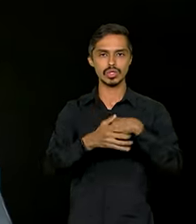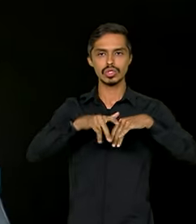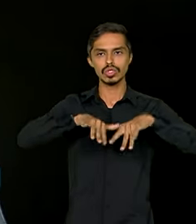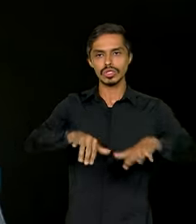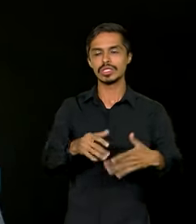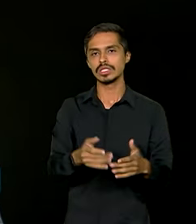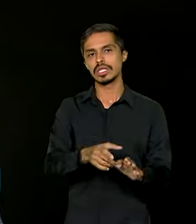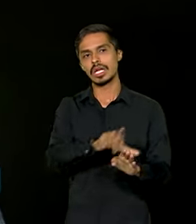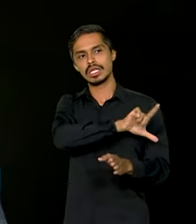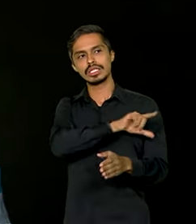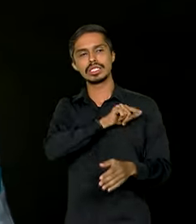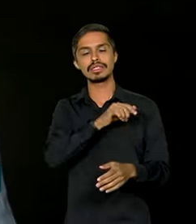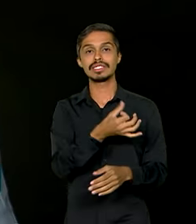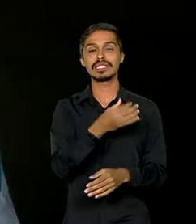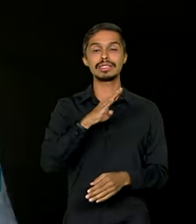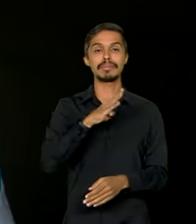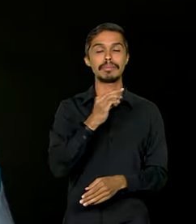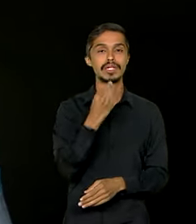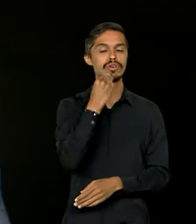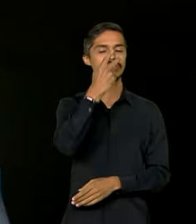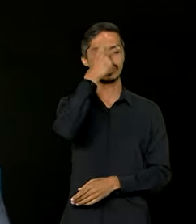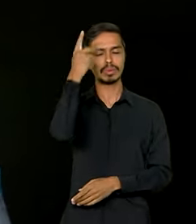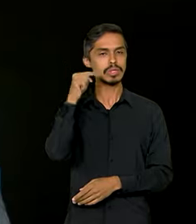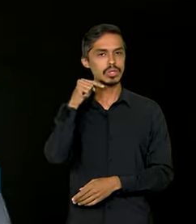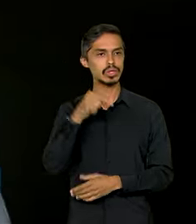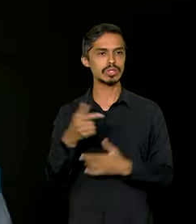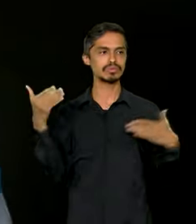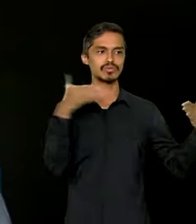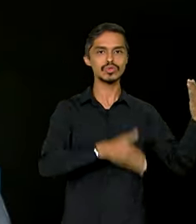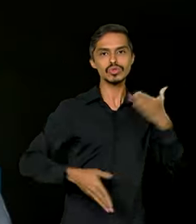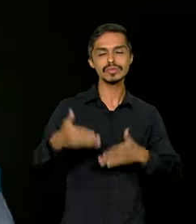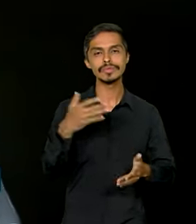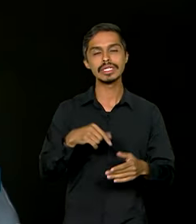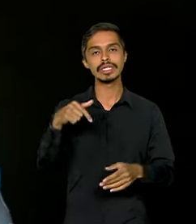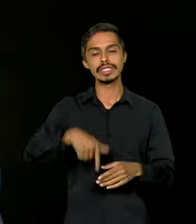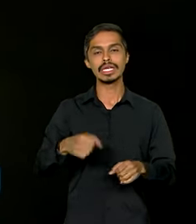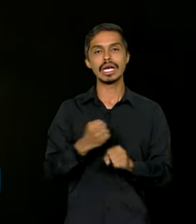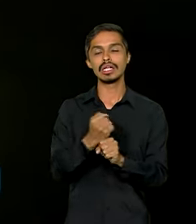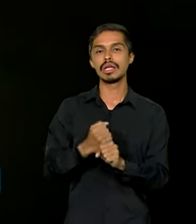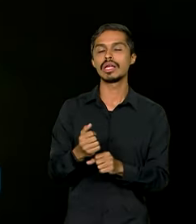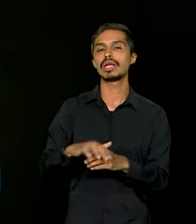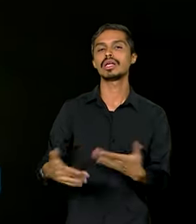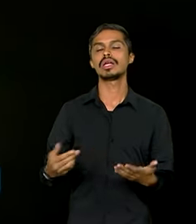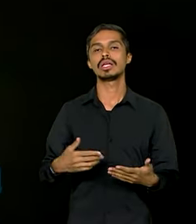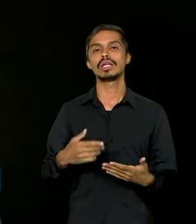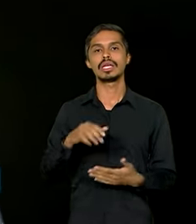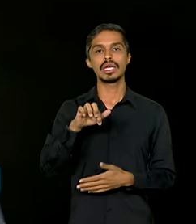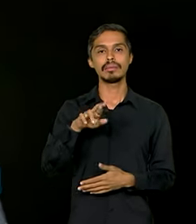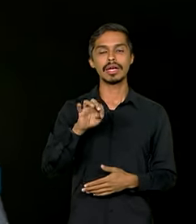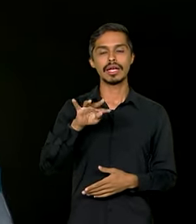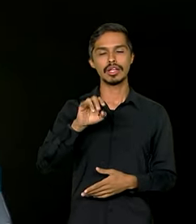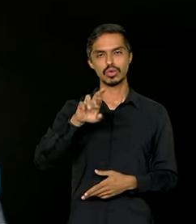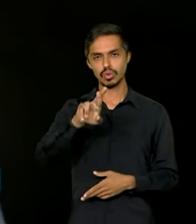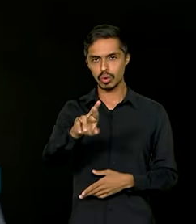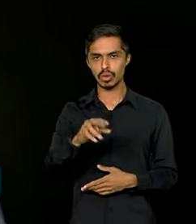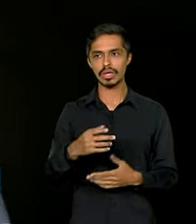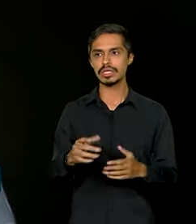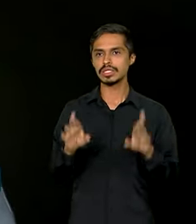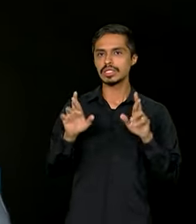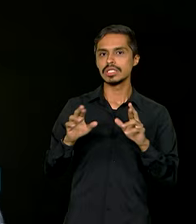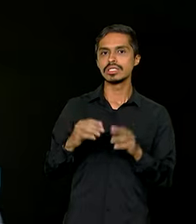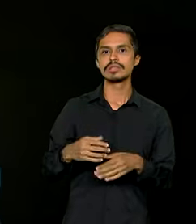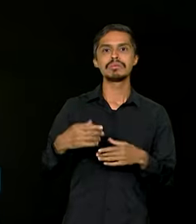6 milhões de visitantes. E para este carnaval, a Embratur espera mais de 200 mil estrangeiros. Isso